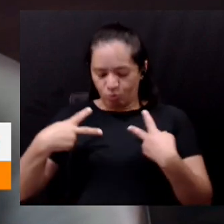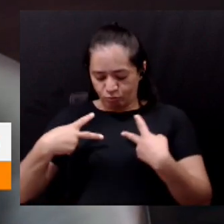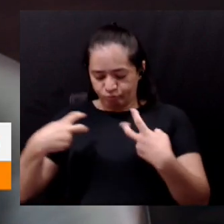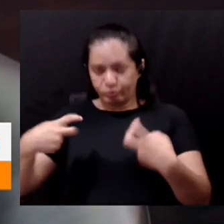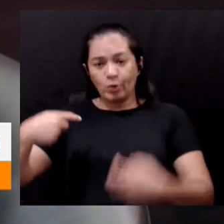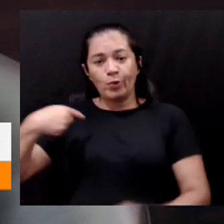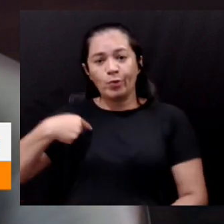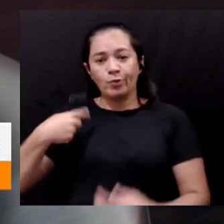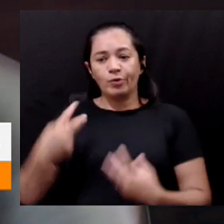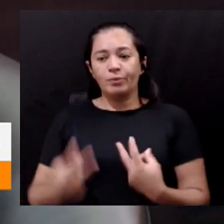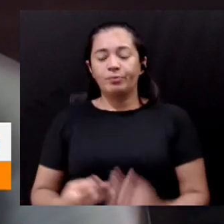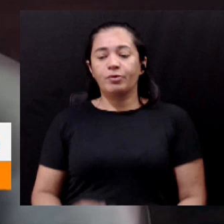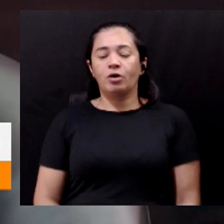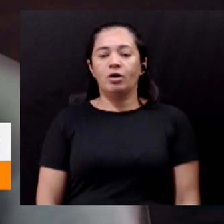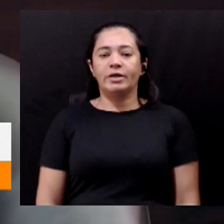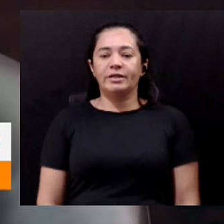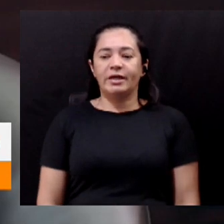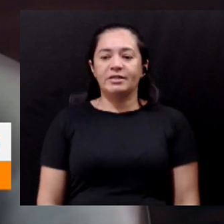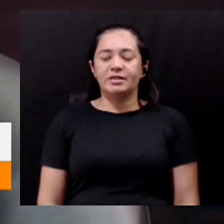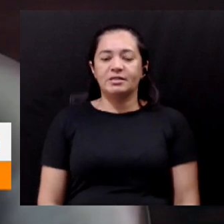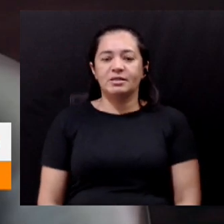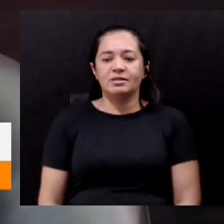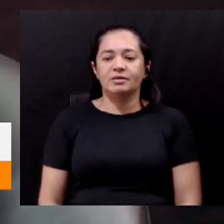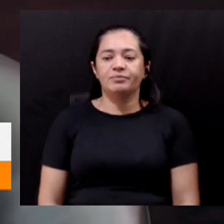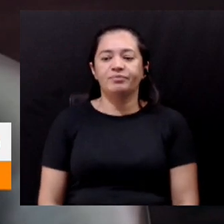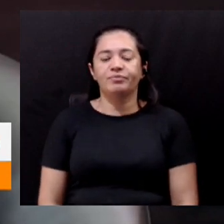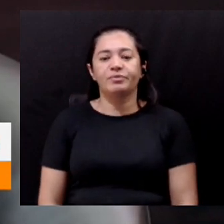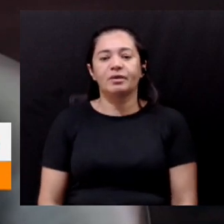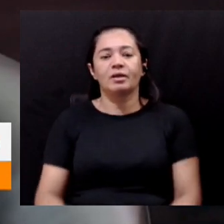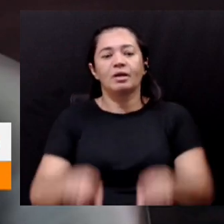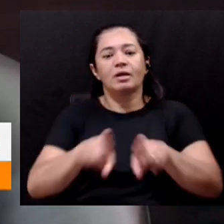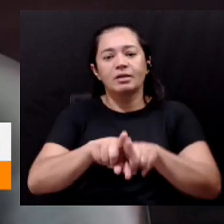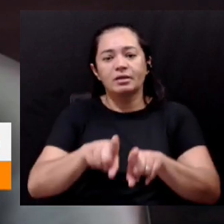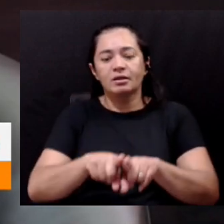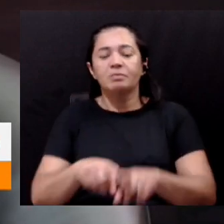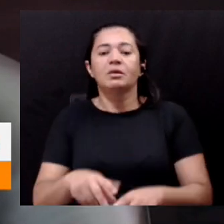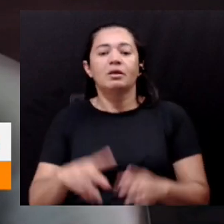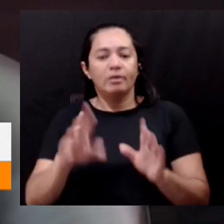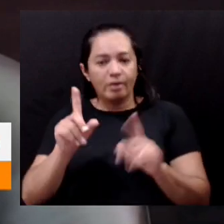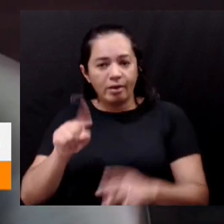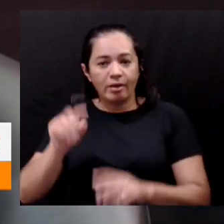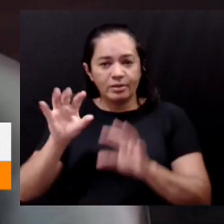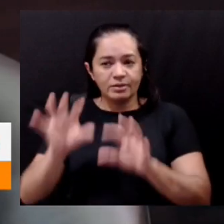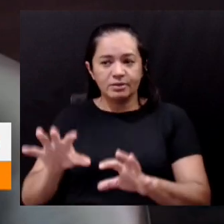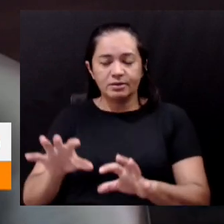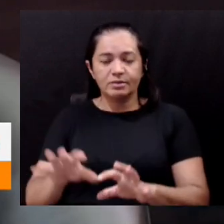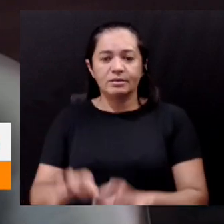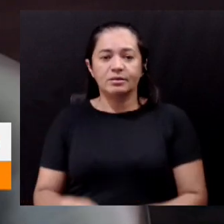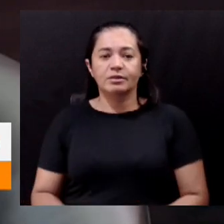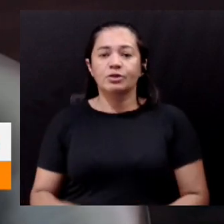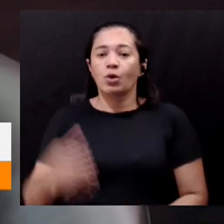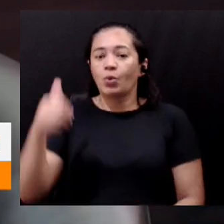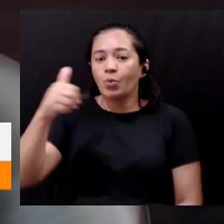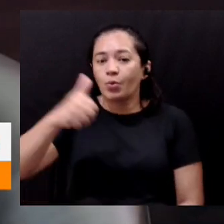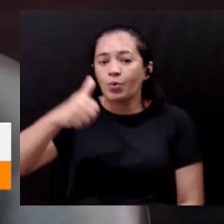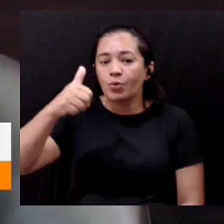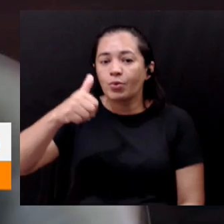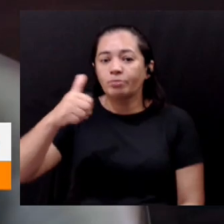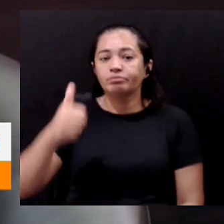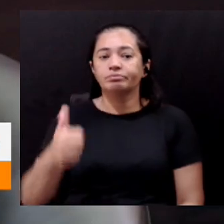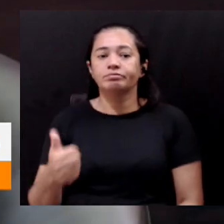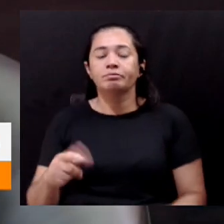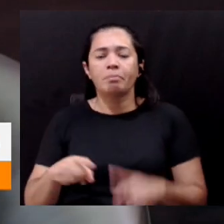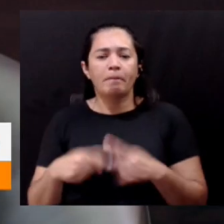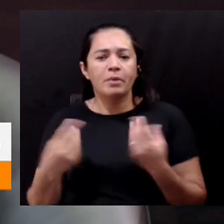a minha autoestima, isso também é narcisismo. O narcisismo primário, mas com o